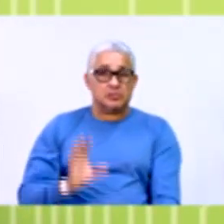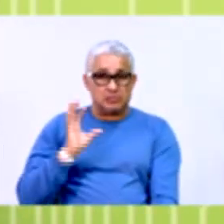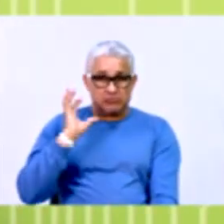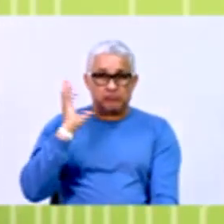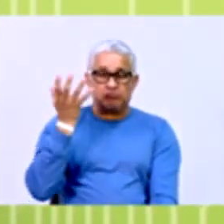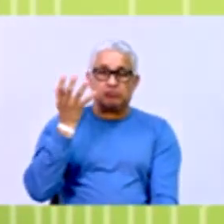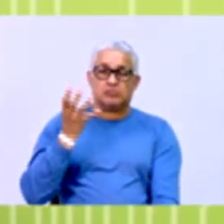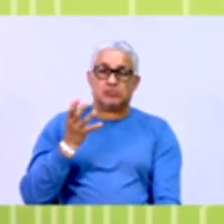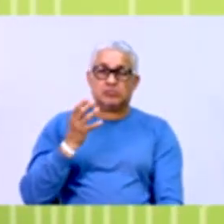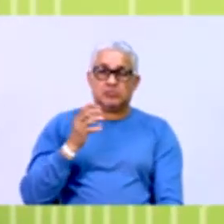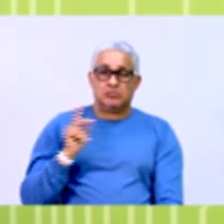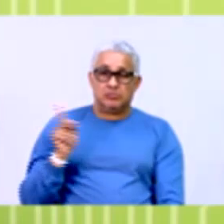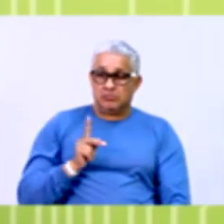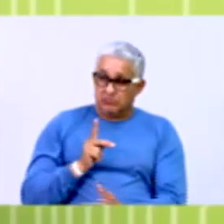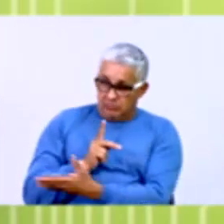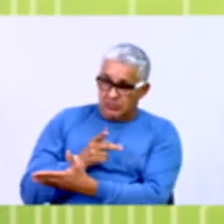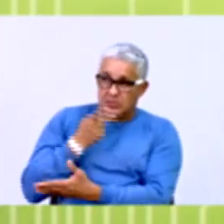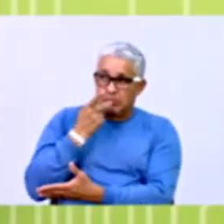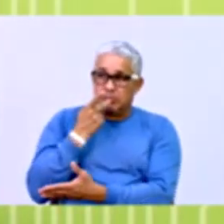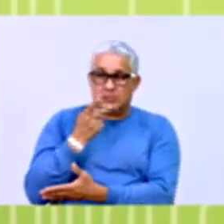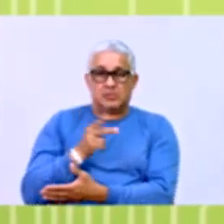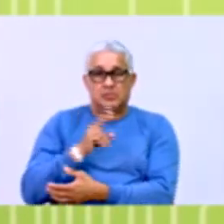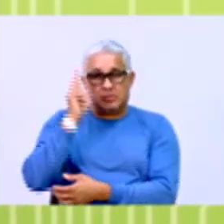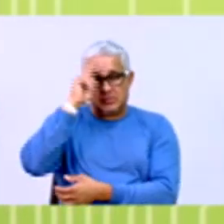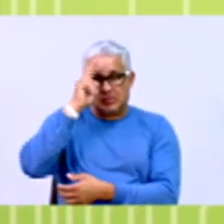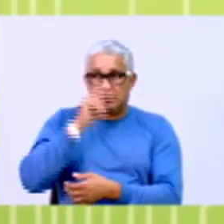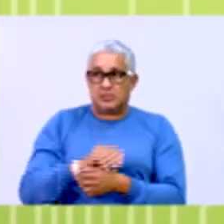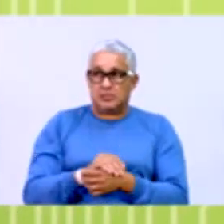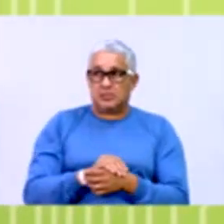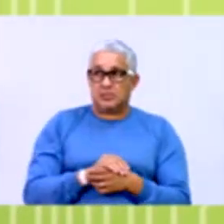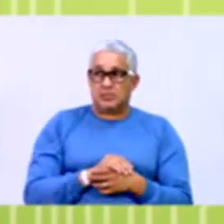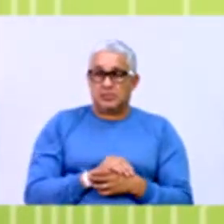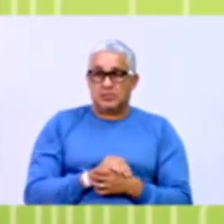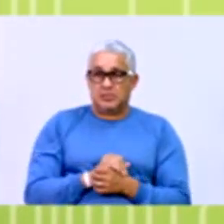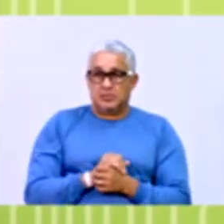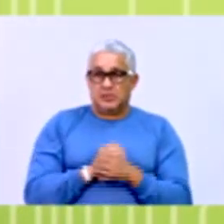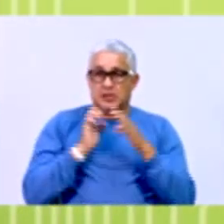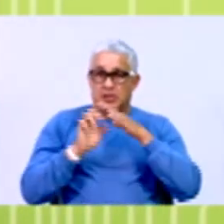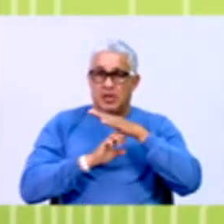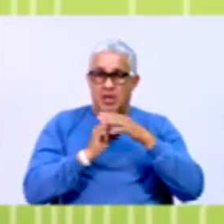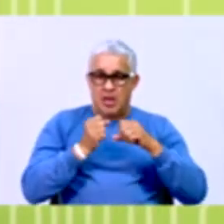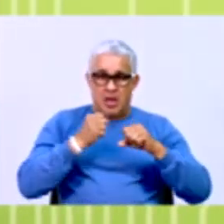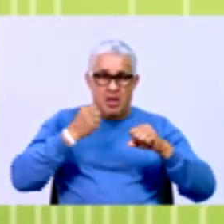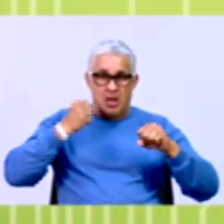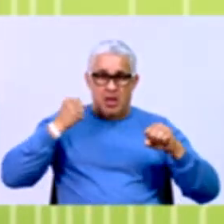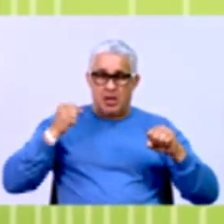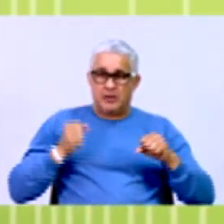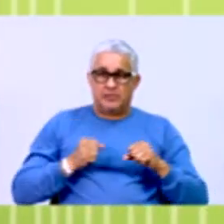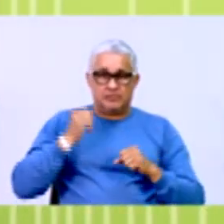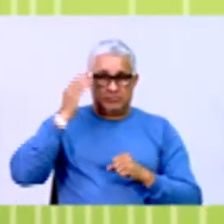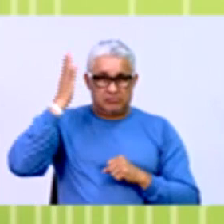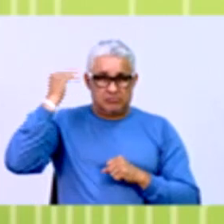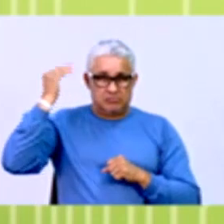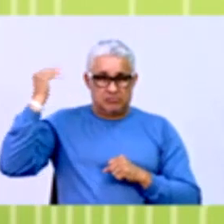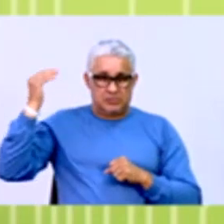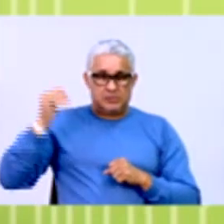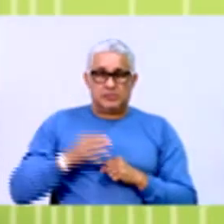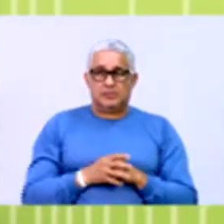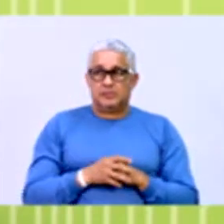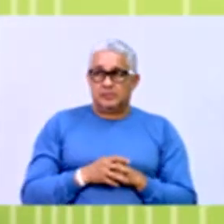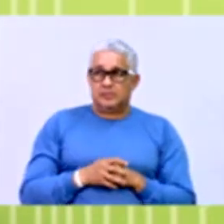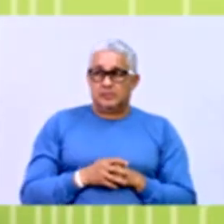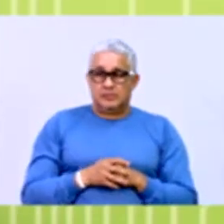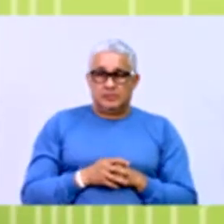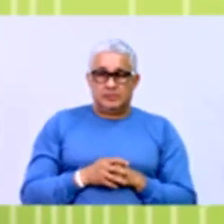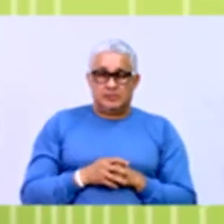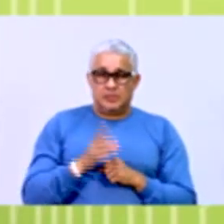acontece, né, como o professor falou. Vamos lembrar do caso dessa grande empresa, né, que nós falamos, né? Milhões